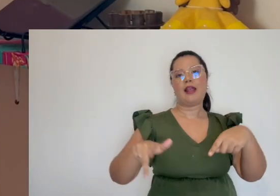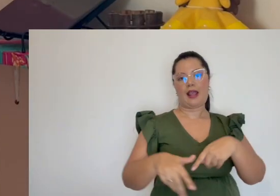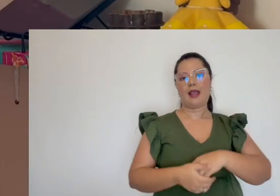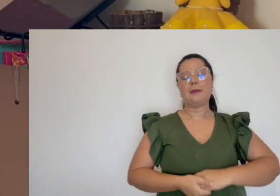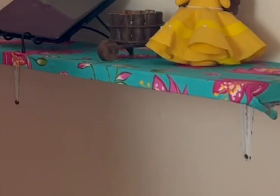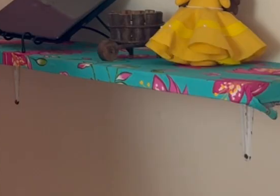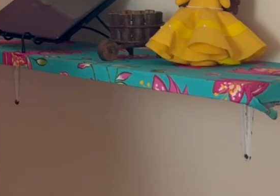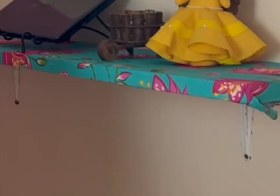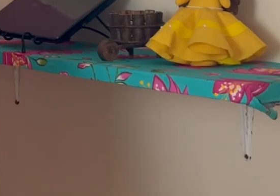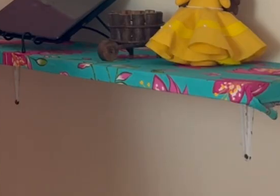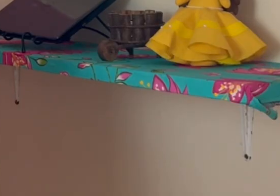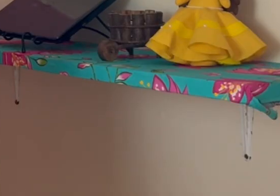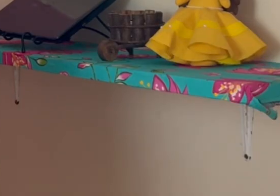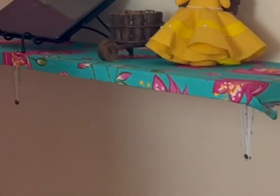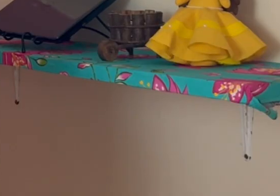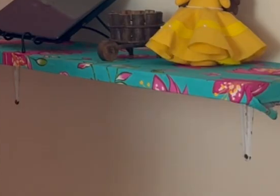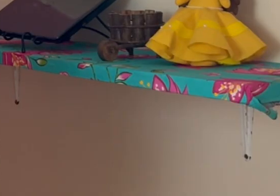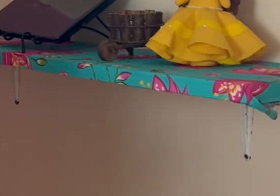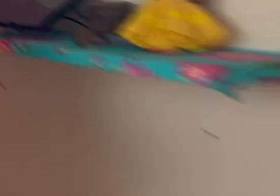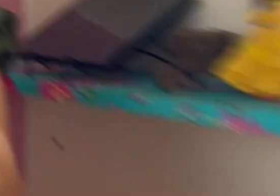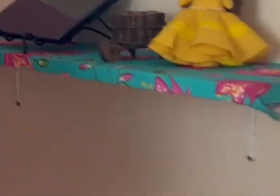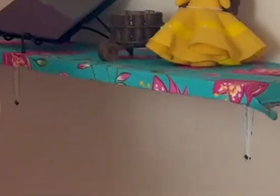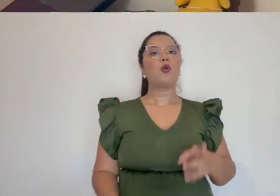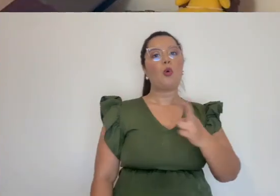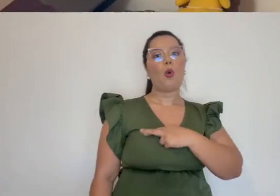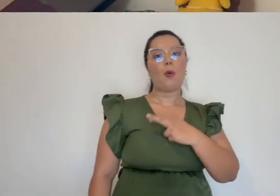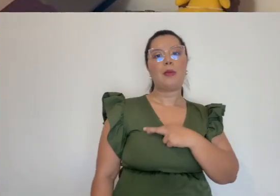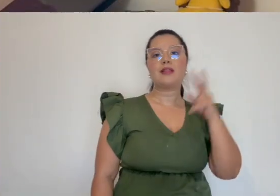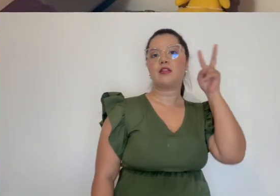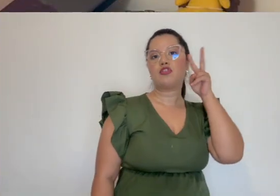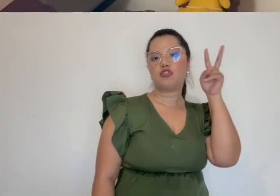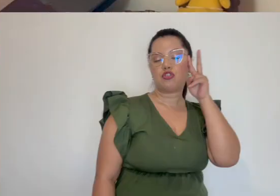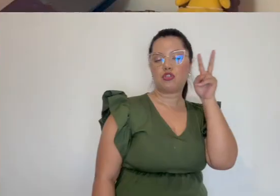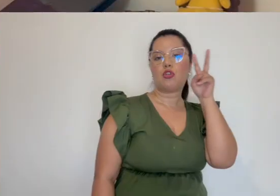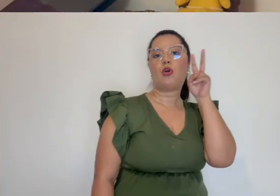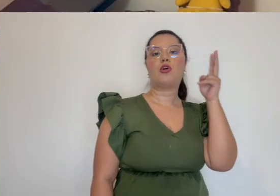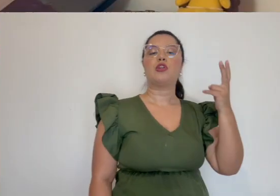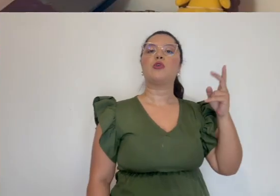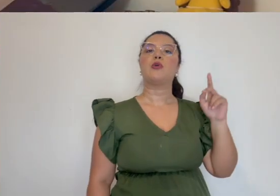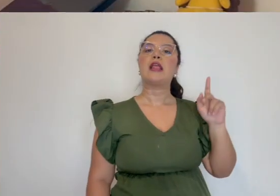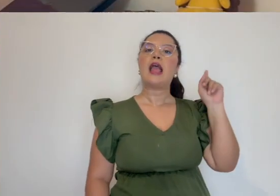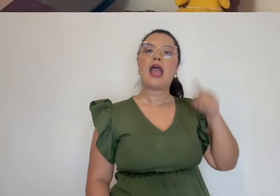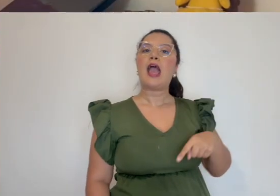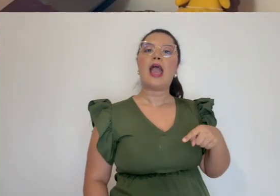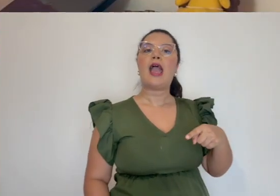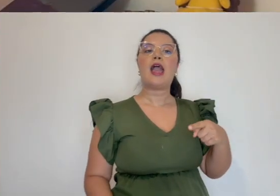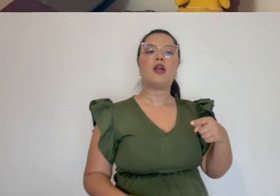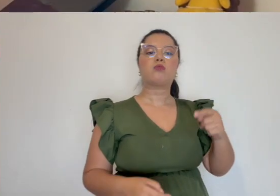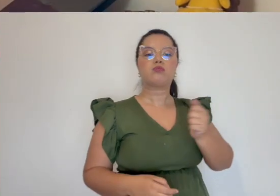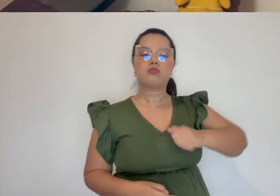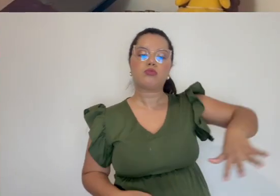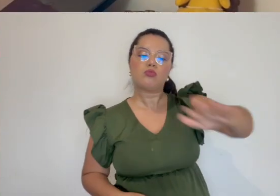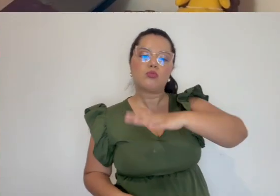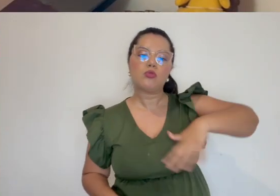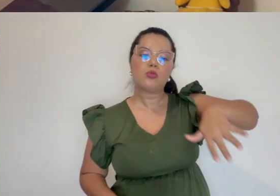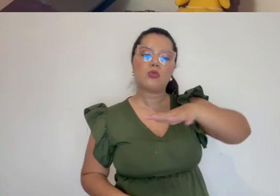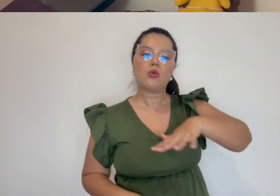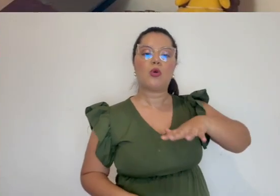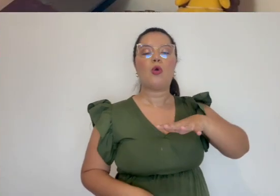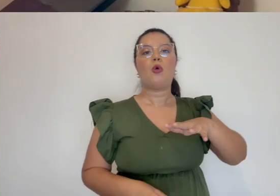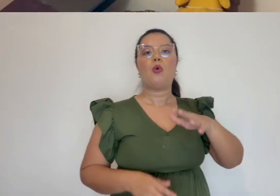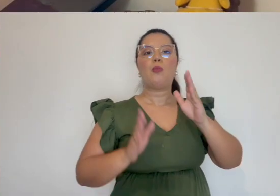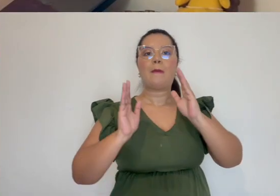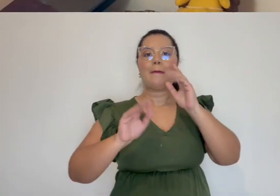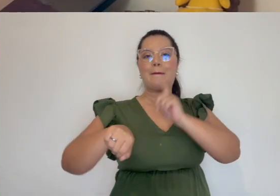a pena você dar uma conferida, porque ele é diferente. Os romances históricos, por sua vez, já são ambientados em uma